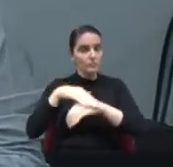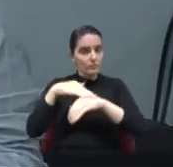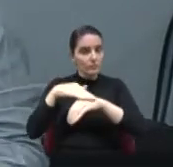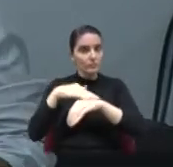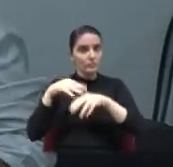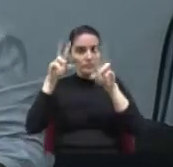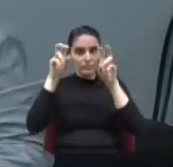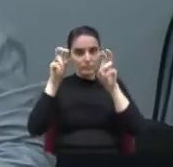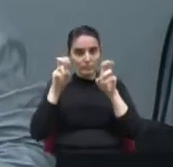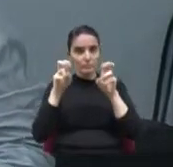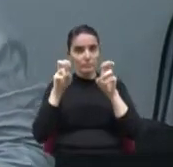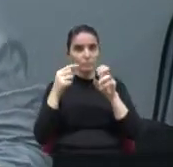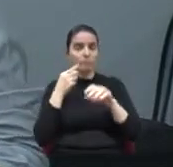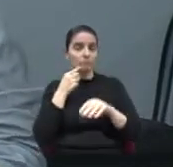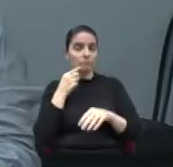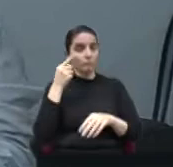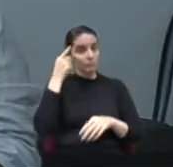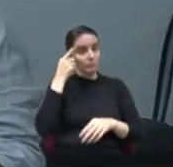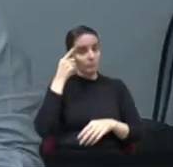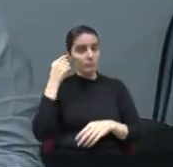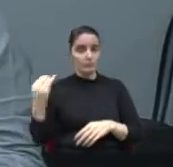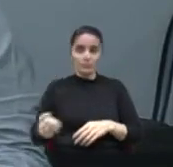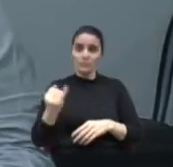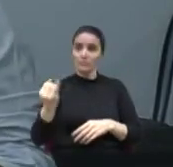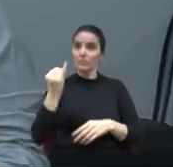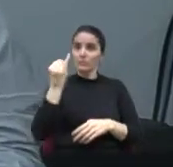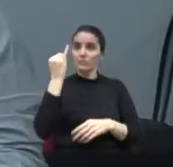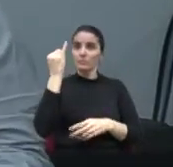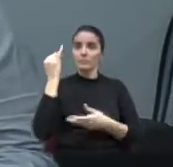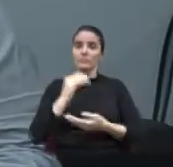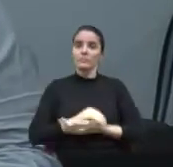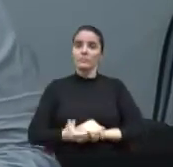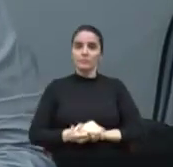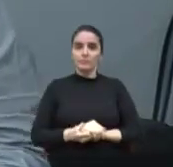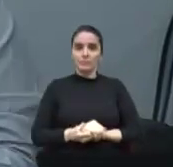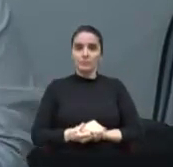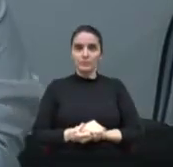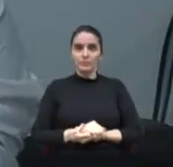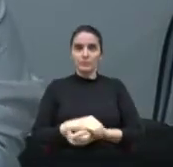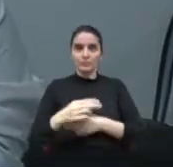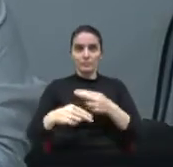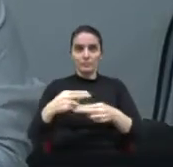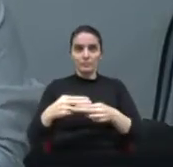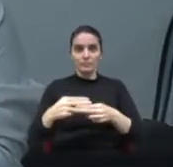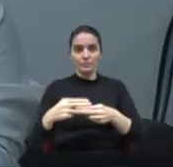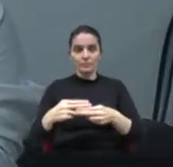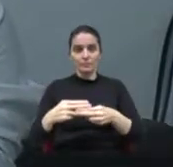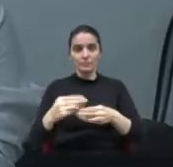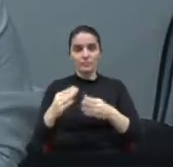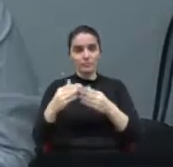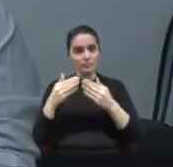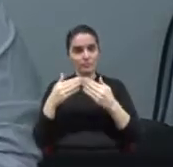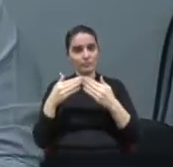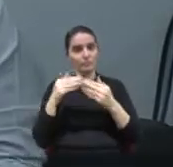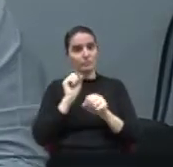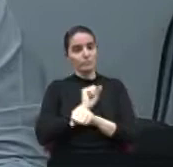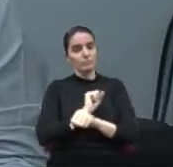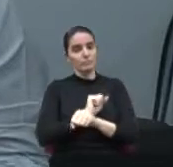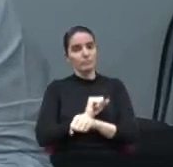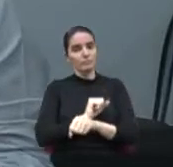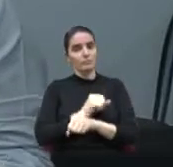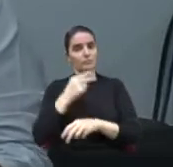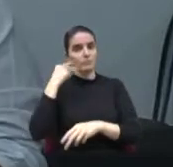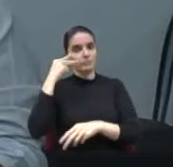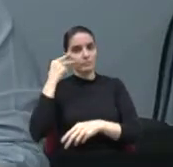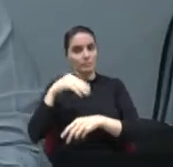esse assunto, que, na minha opinião, é um assunto de extrema importância. Então, quero ver com o senhor se a gente pode suspender e conversar os vereadores,